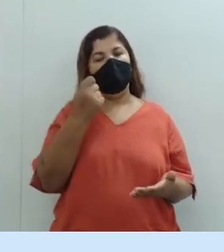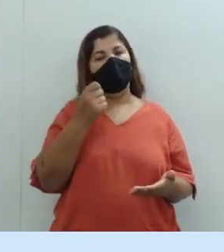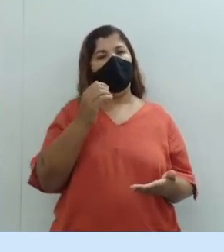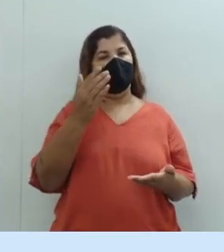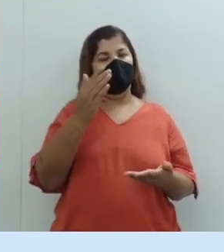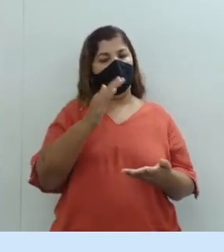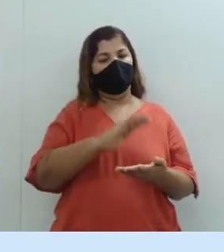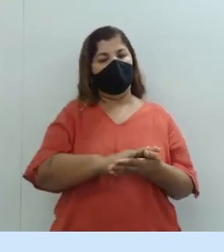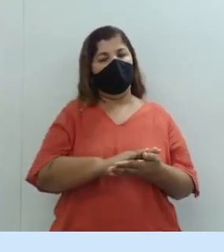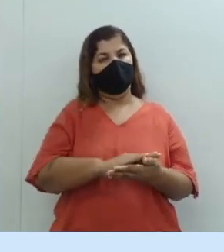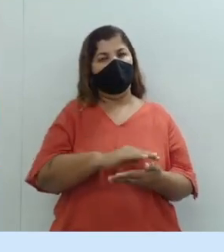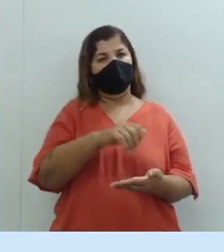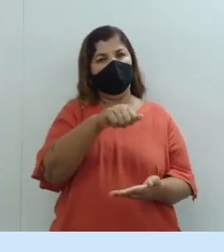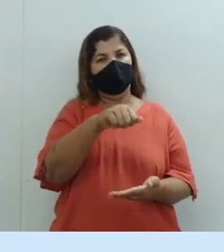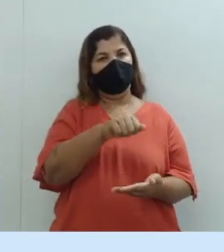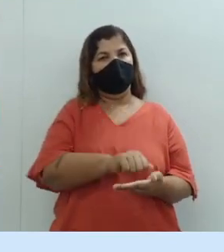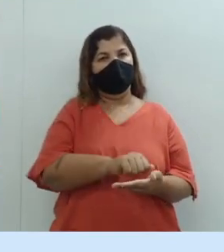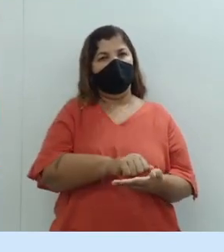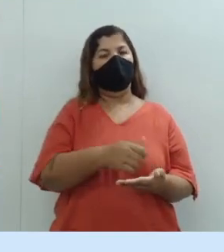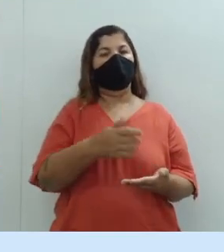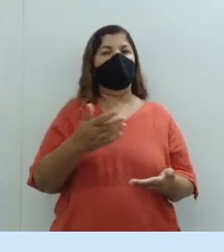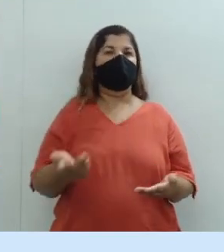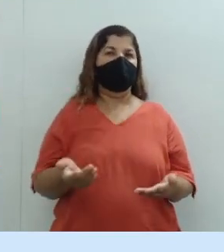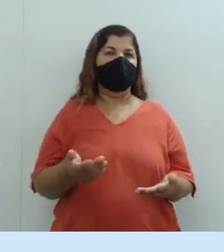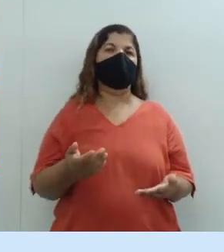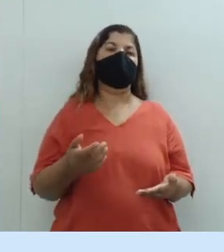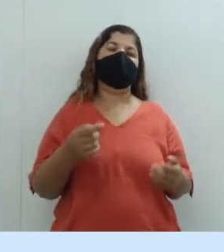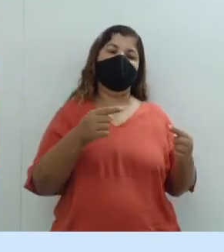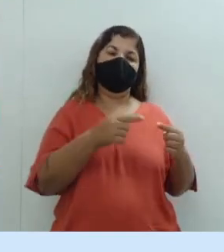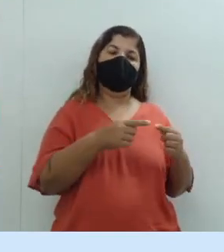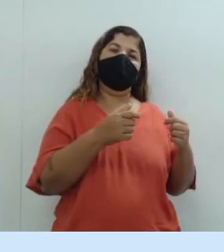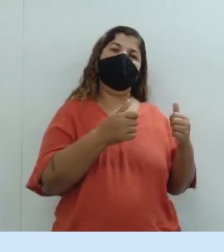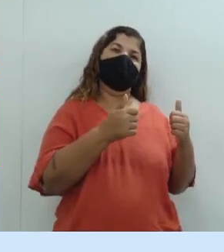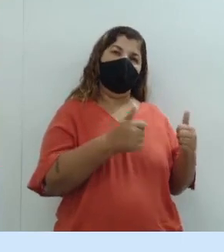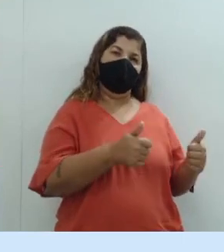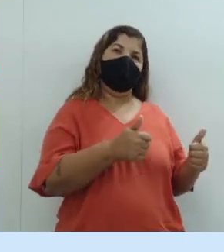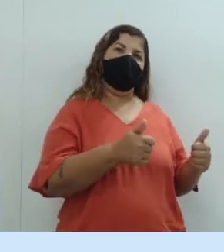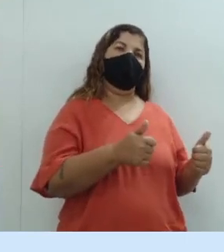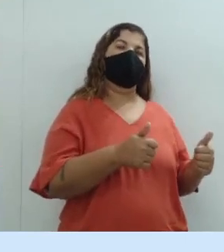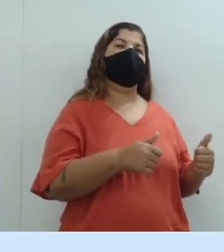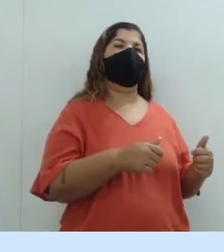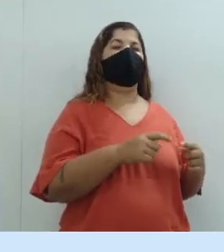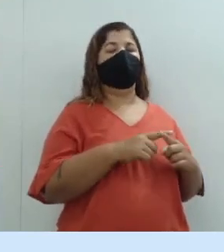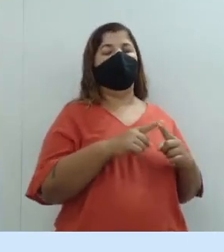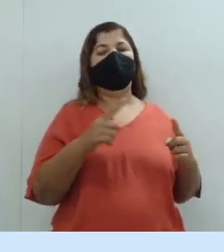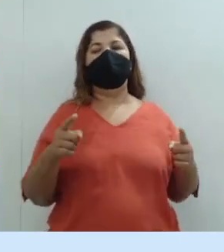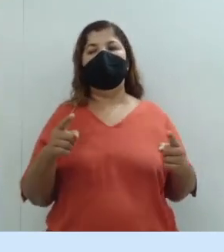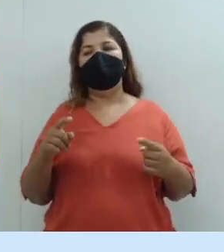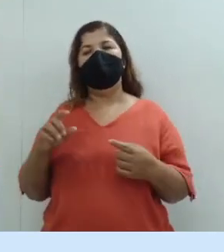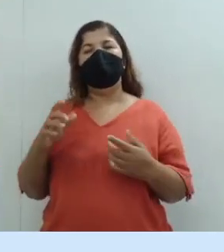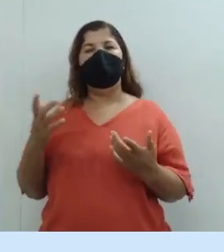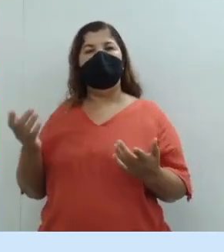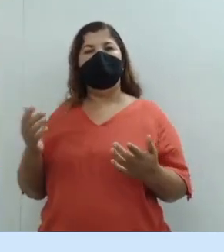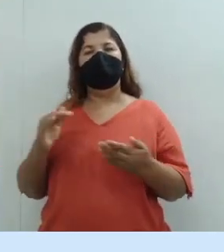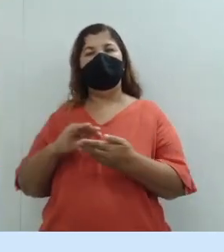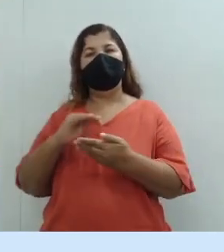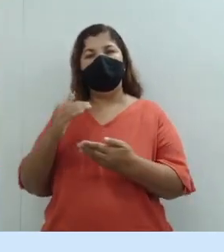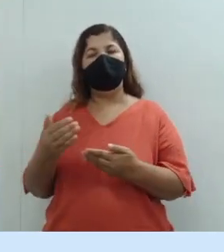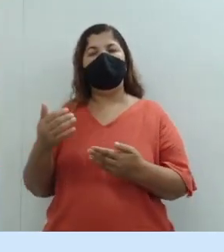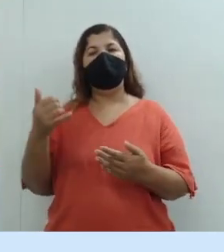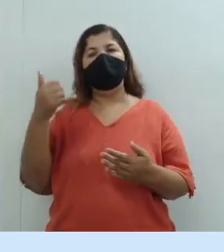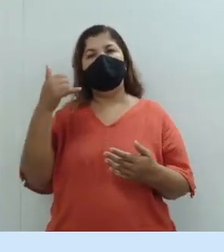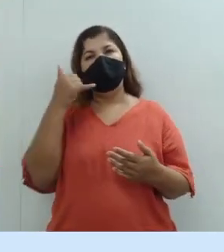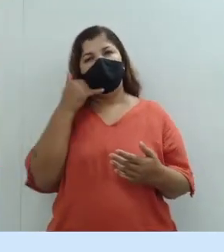chapa, também é uma vantagem que ele esquente. Mas isso são situações. Já em eletroeletrônicos, como eu falei, celular,